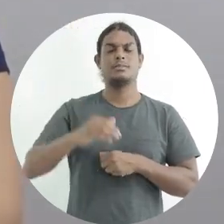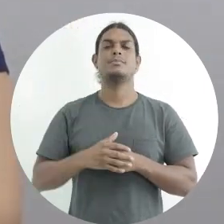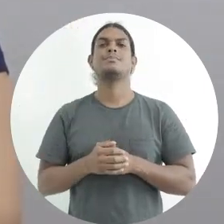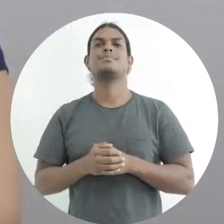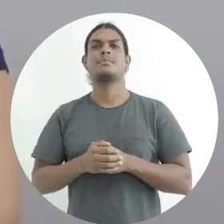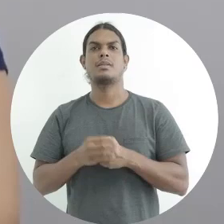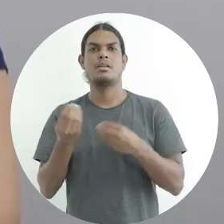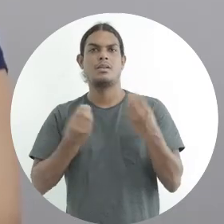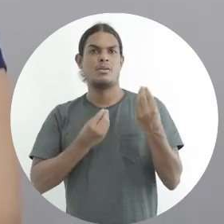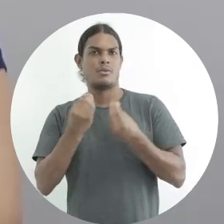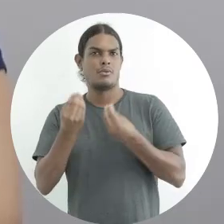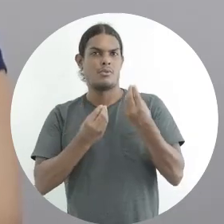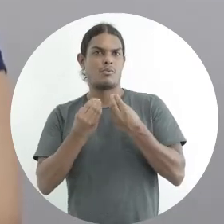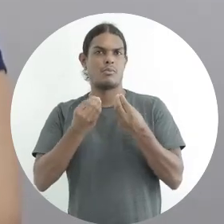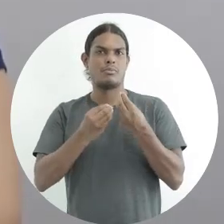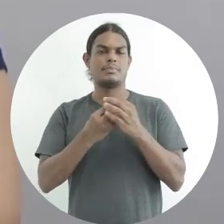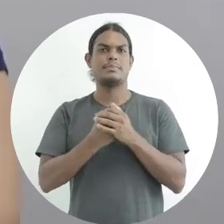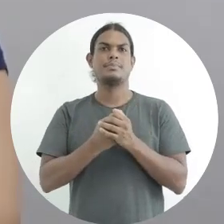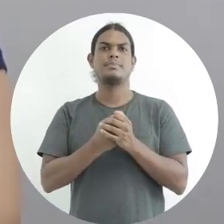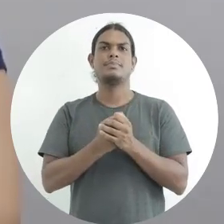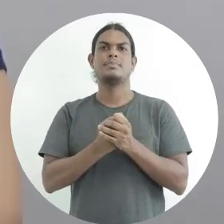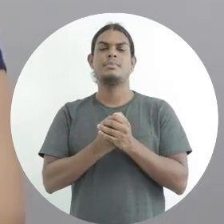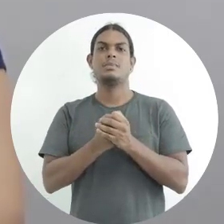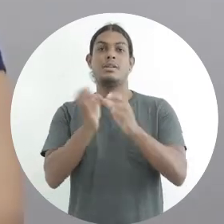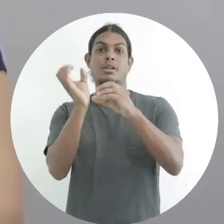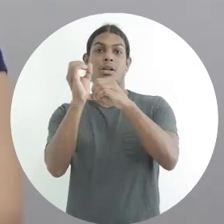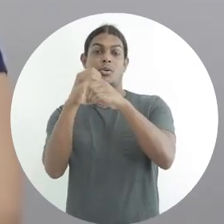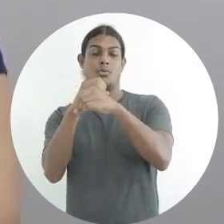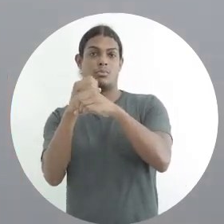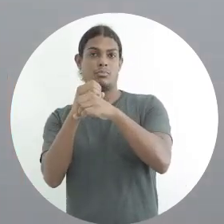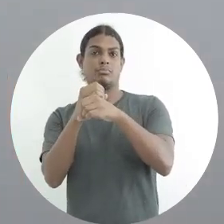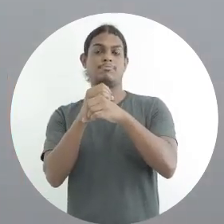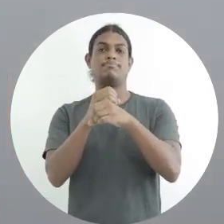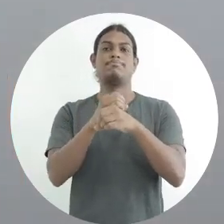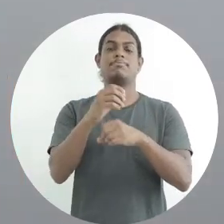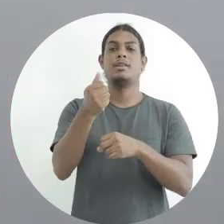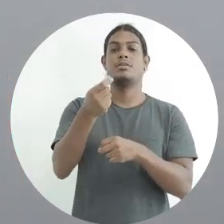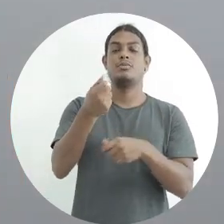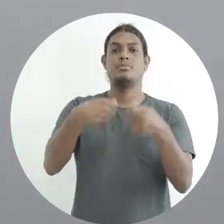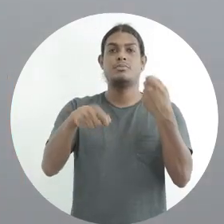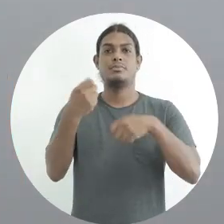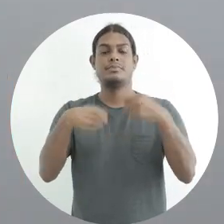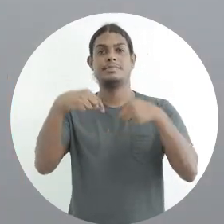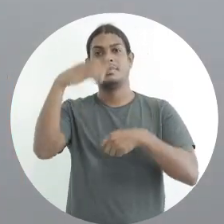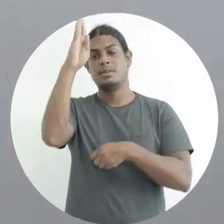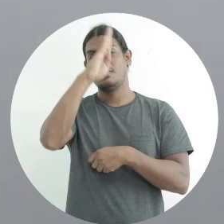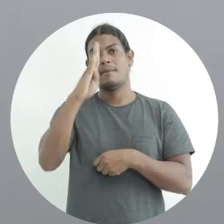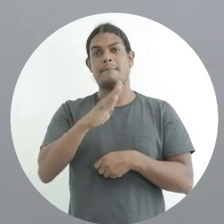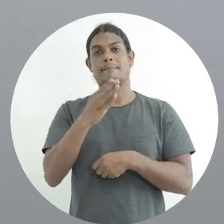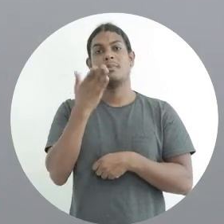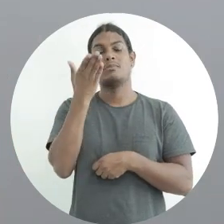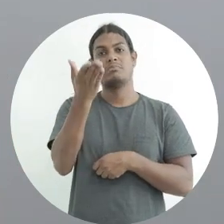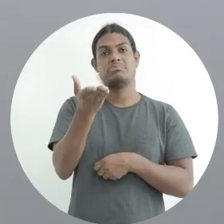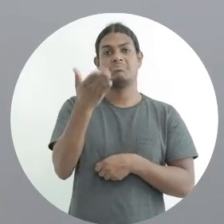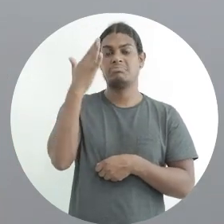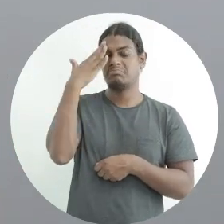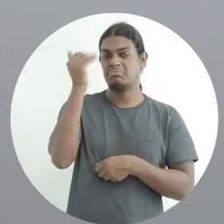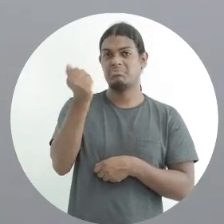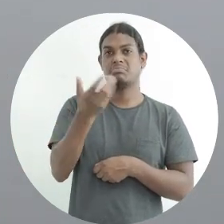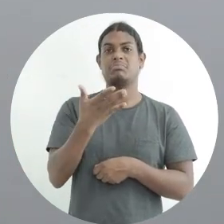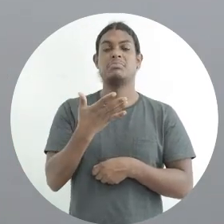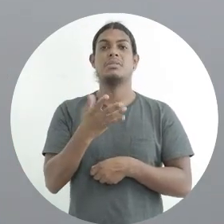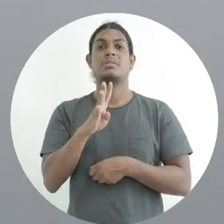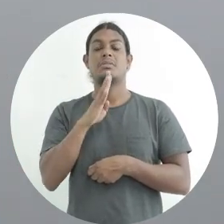economia de um país, é através do PIB, da riqueza desse país. Bem, não sei se você conhece, Delfim Neto é um